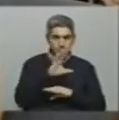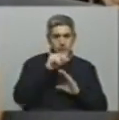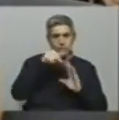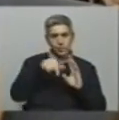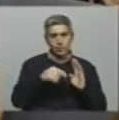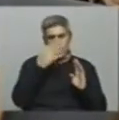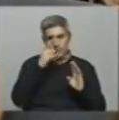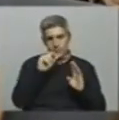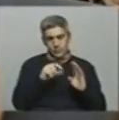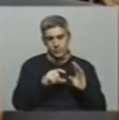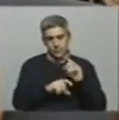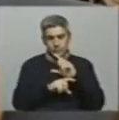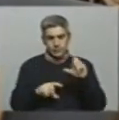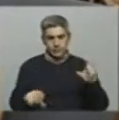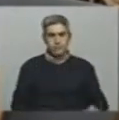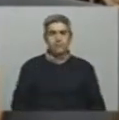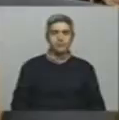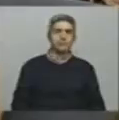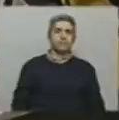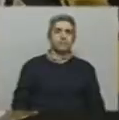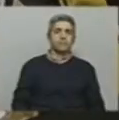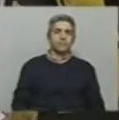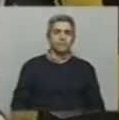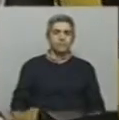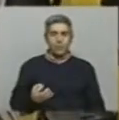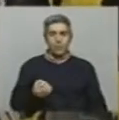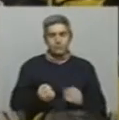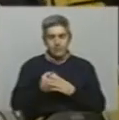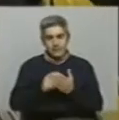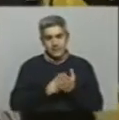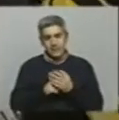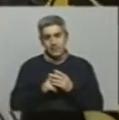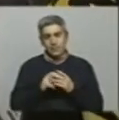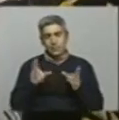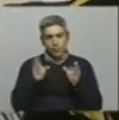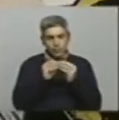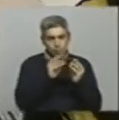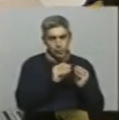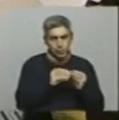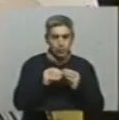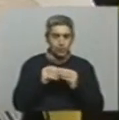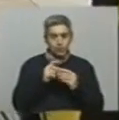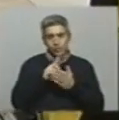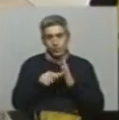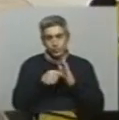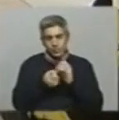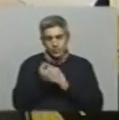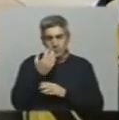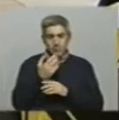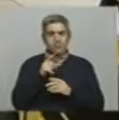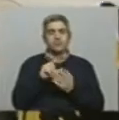África. E então... Pronto, houve a necessidade de juntar essas viagens todas e criar um projeto. E que projeto é?